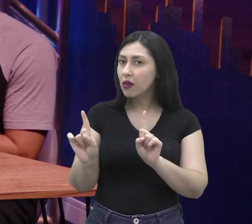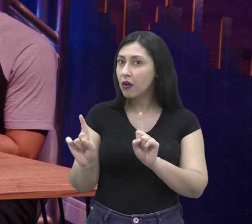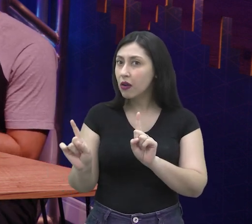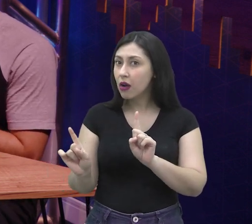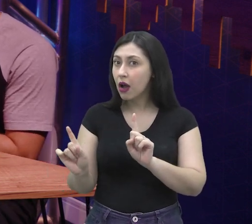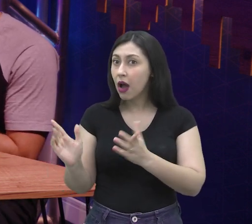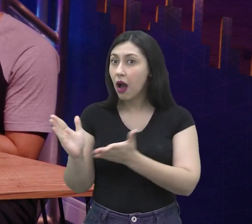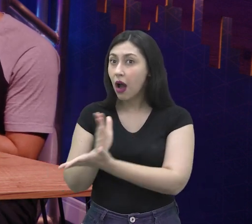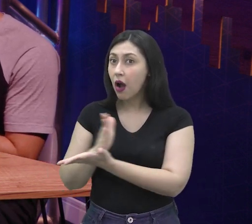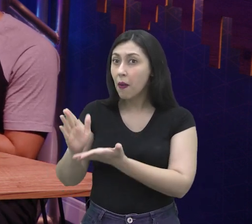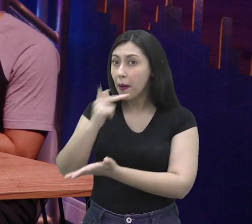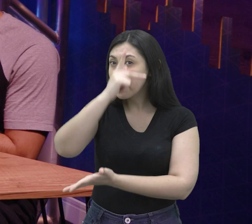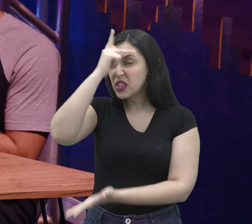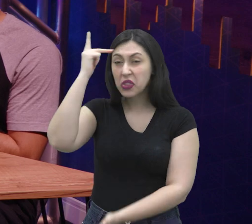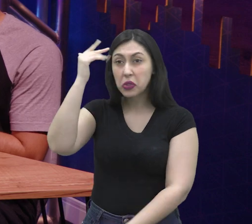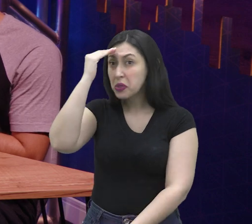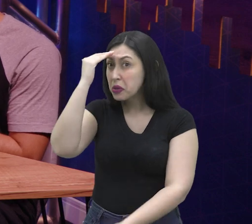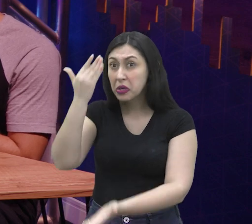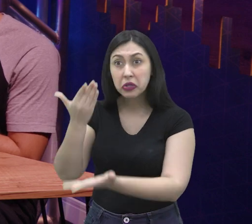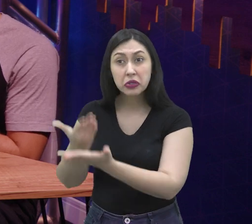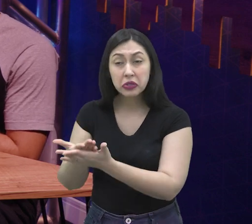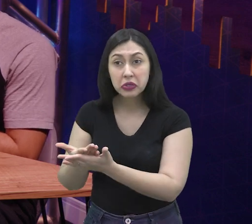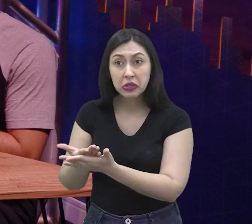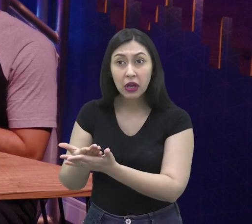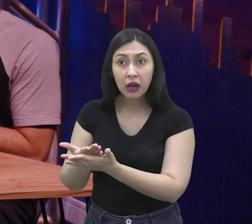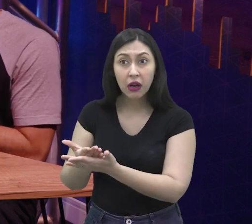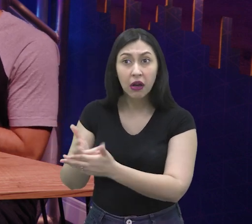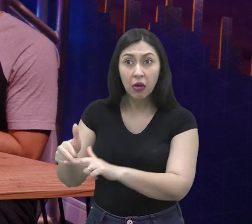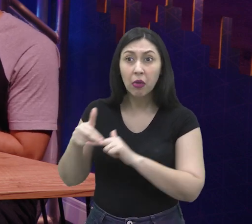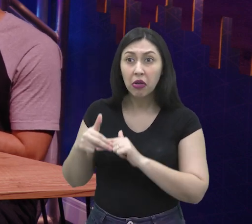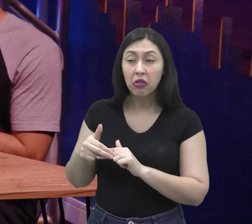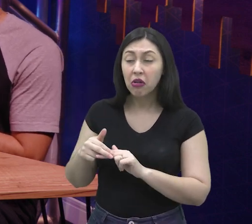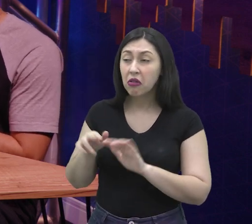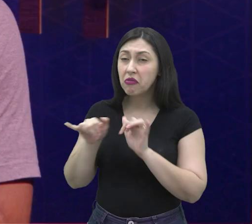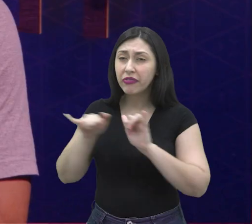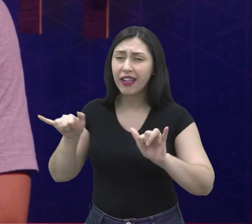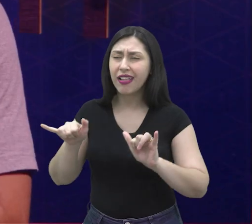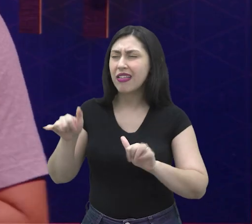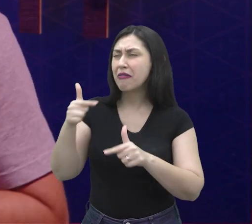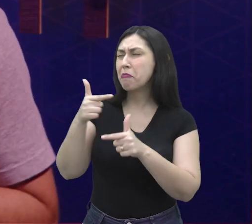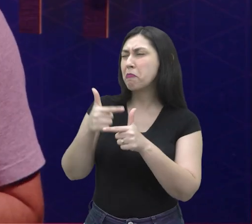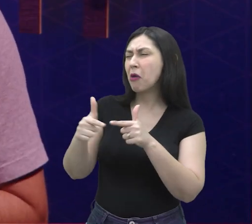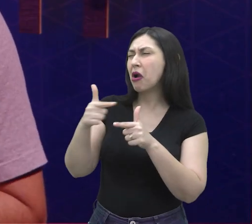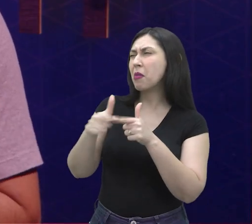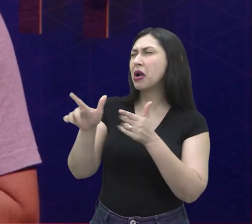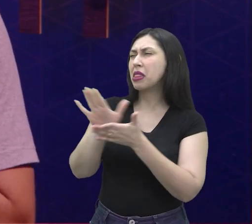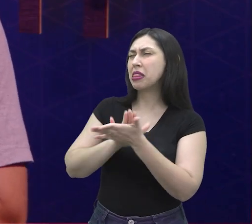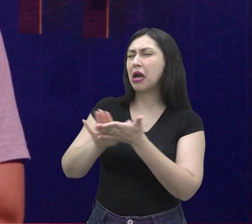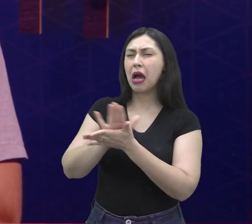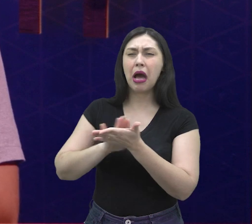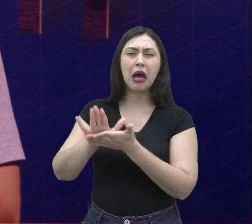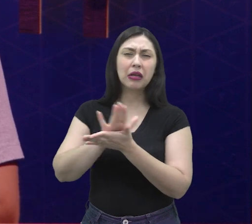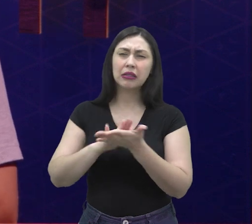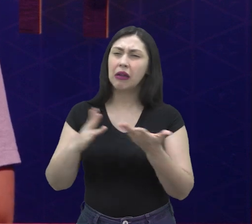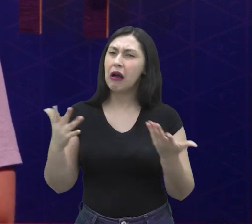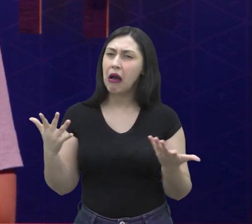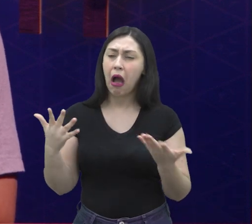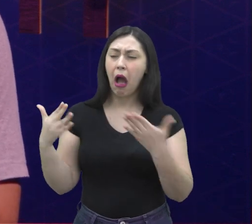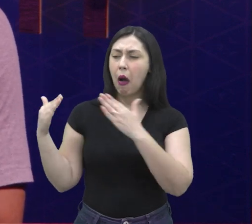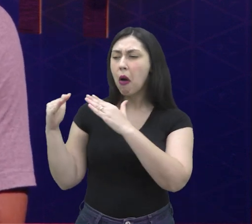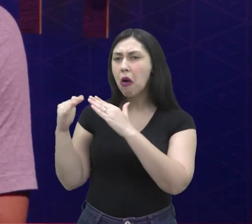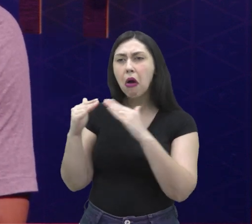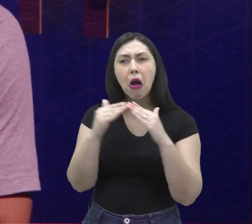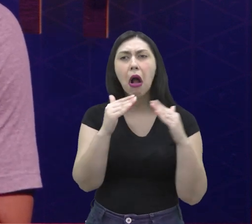algumas pessoas mais céticas, elas usam esse argumento, né? De que, bem, mas não, assim,